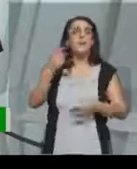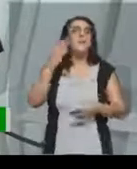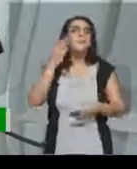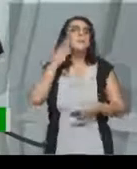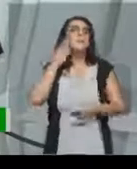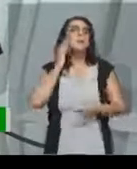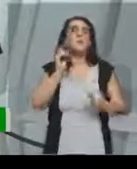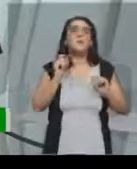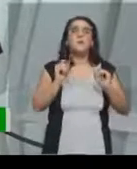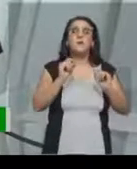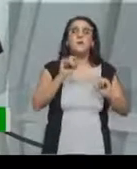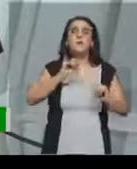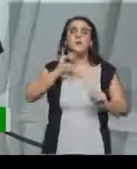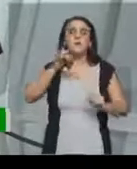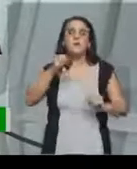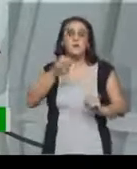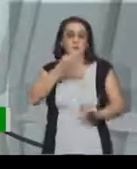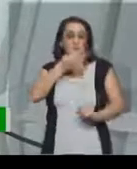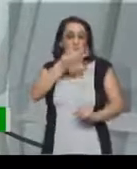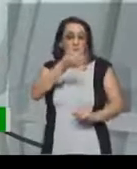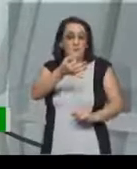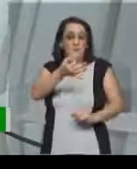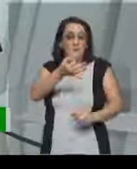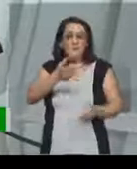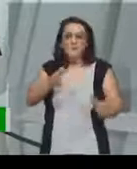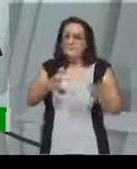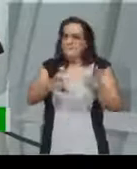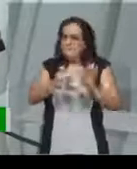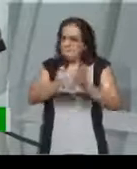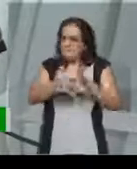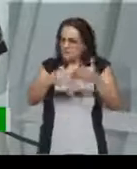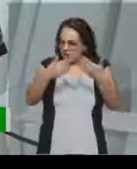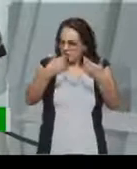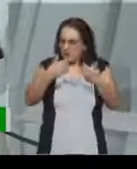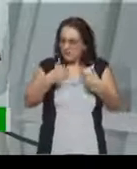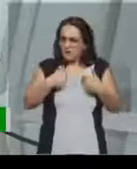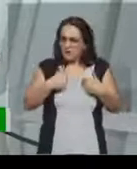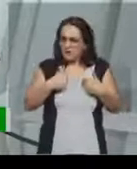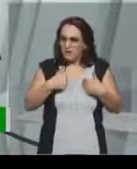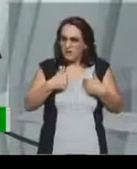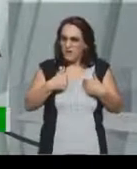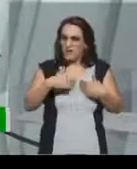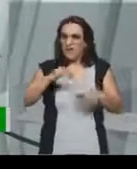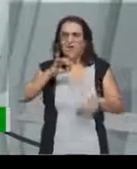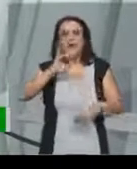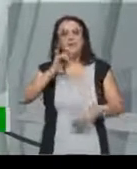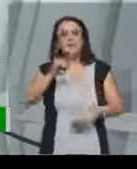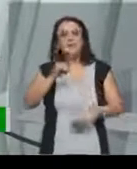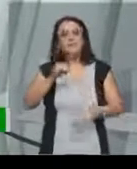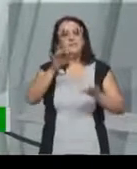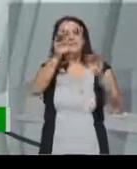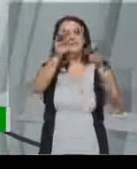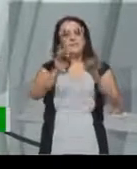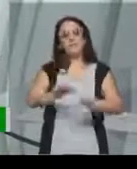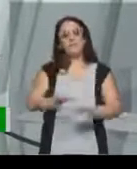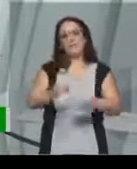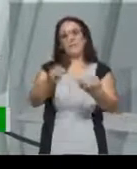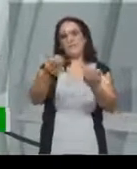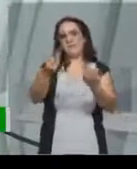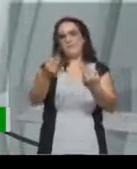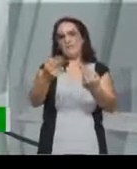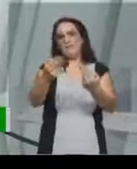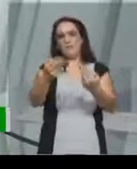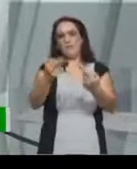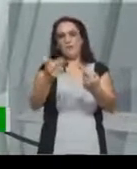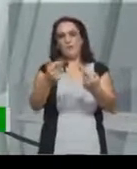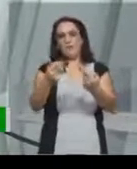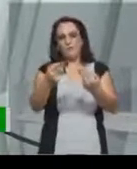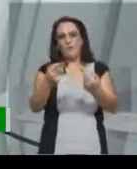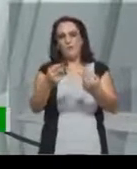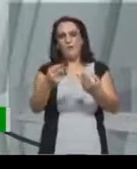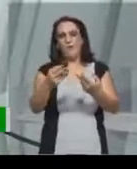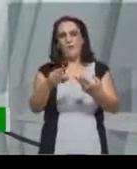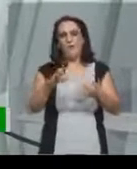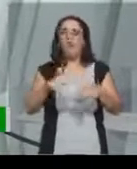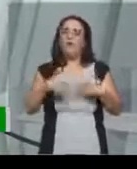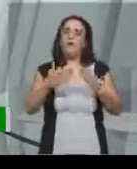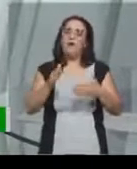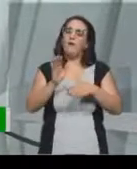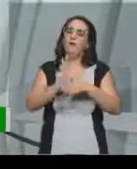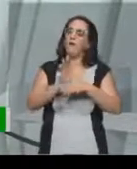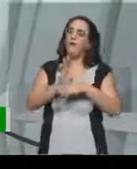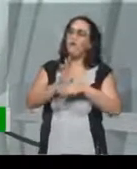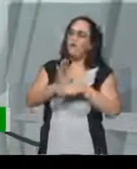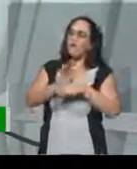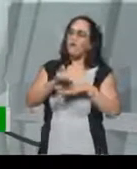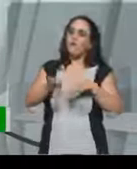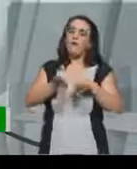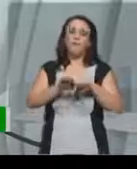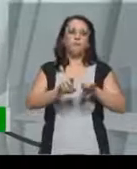tive, a opinião que eu tive, se eu não viajei muito, aí eu sempre leio a resenha, sempre assisto a um filme e depois eu